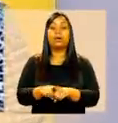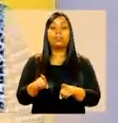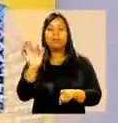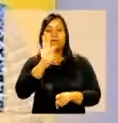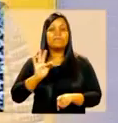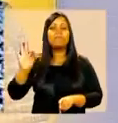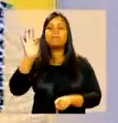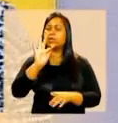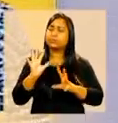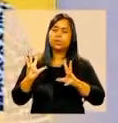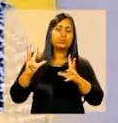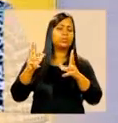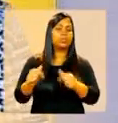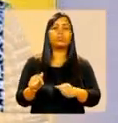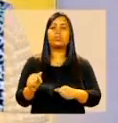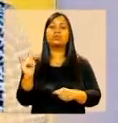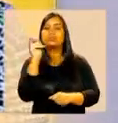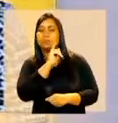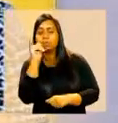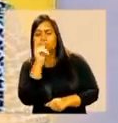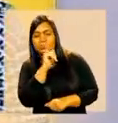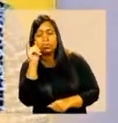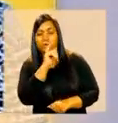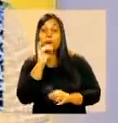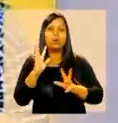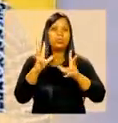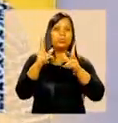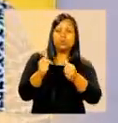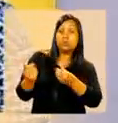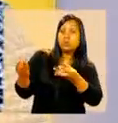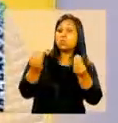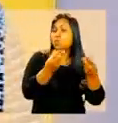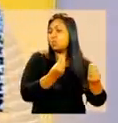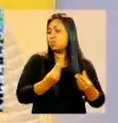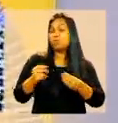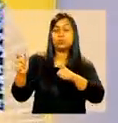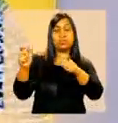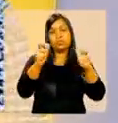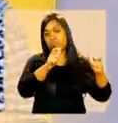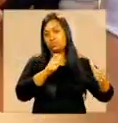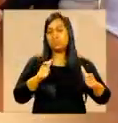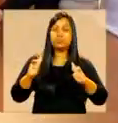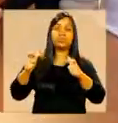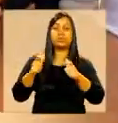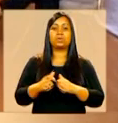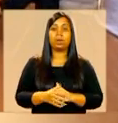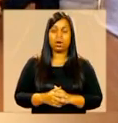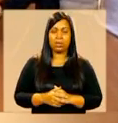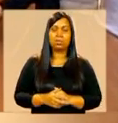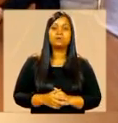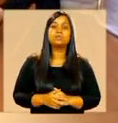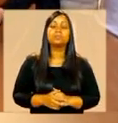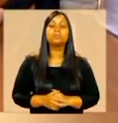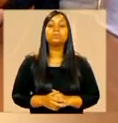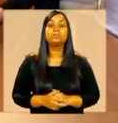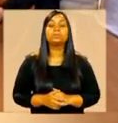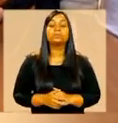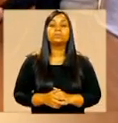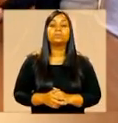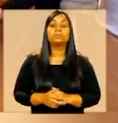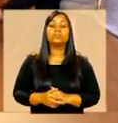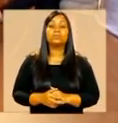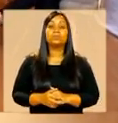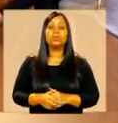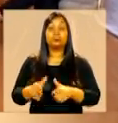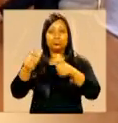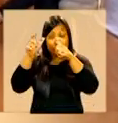queria desbravar. A Itália, eu queria voltar. Tem muitos lugares. Resumindo, boa pra você, né, Letícia? Teve